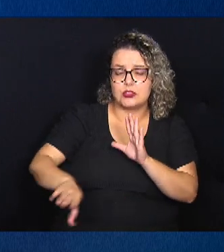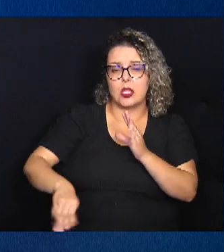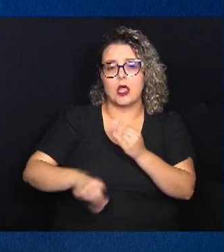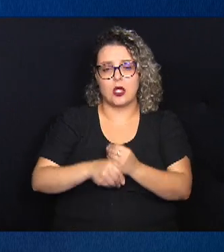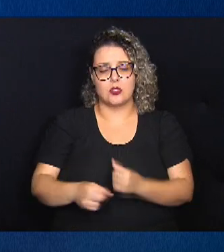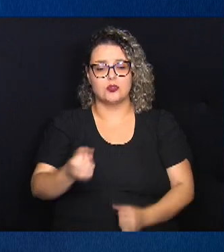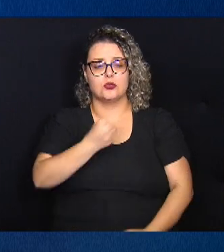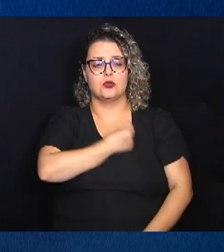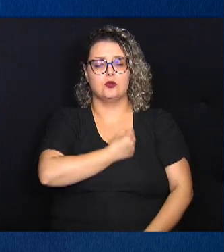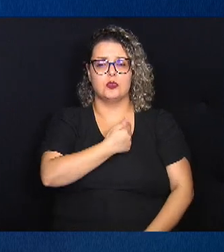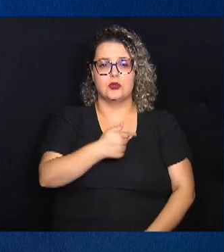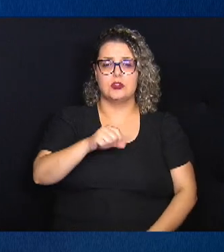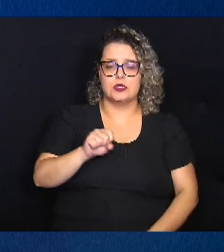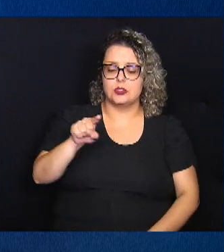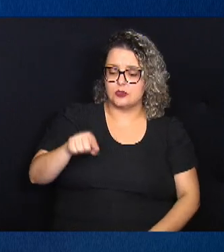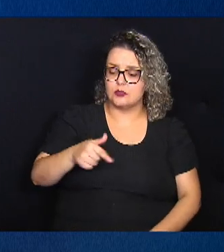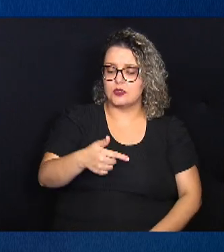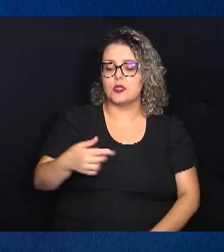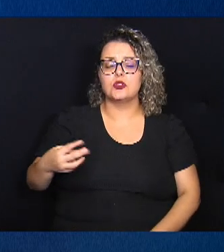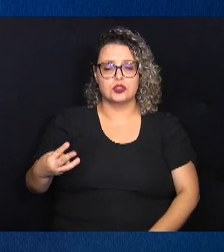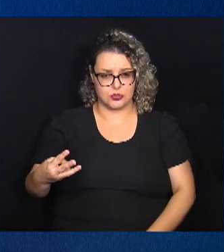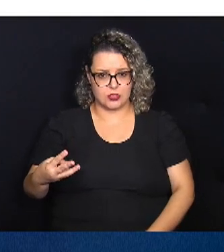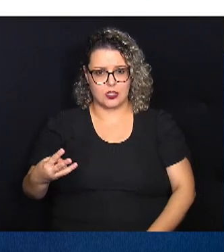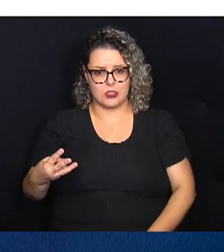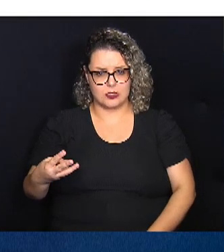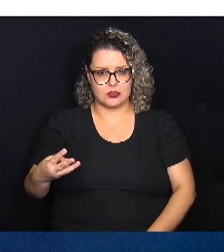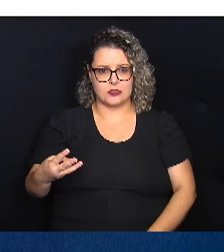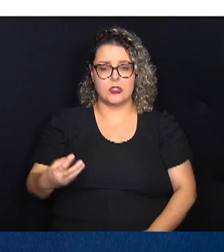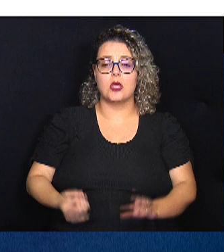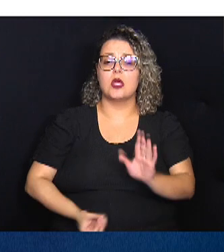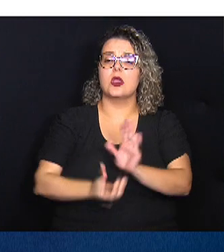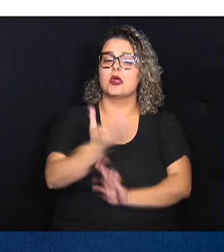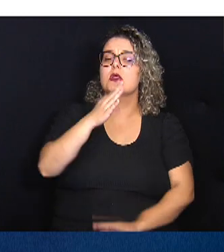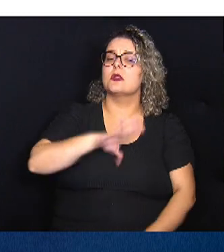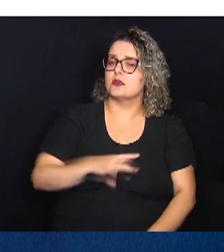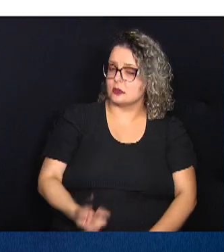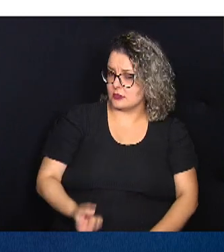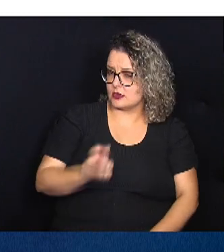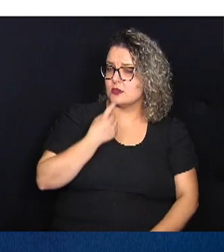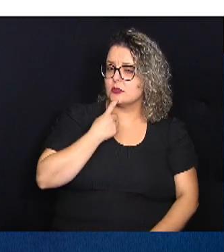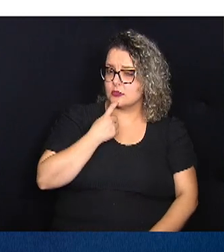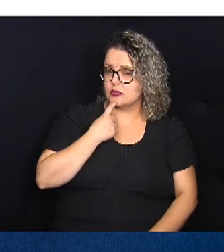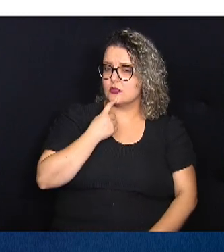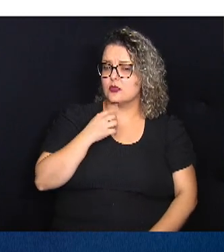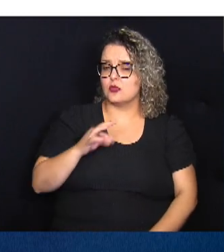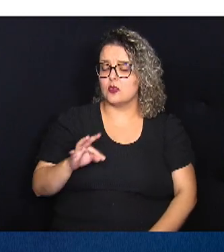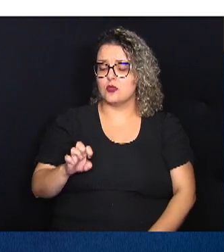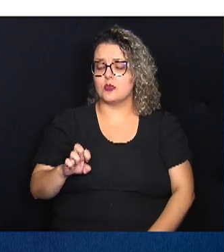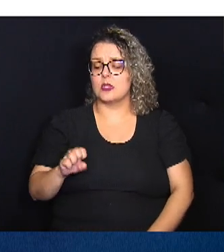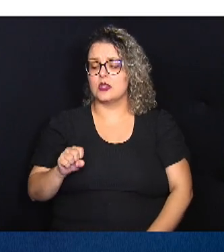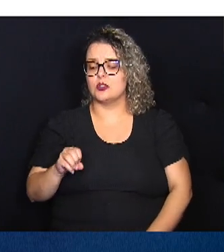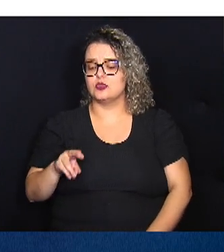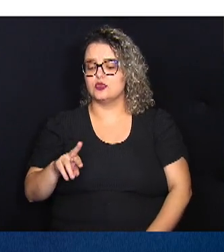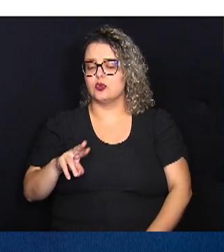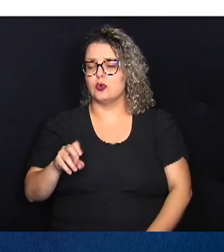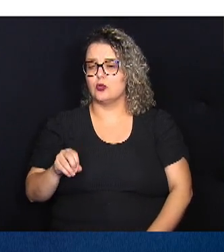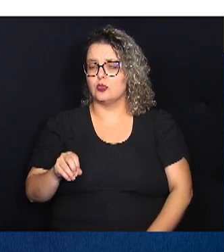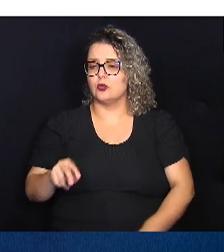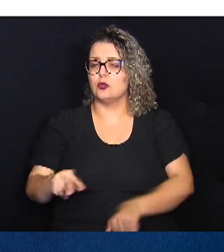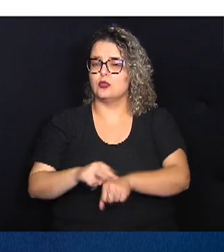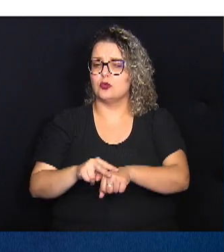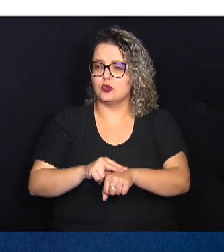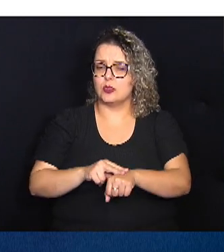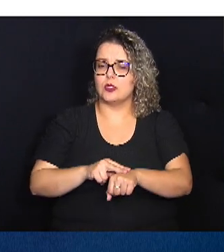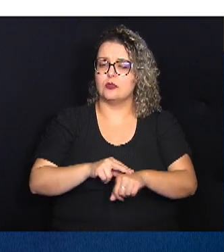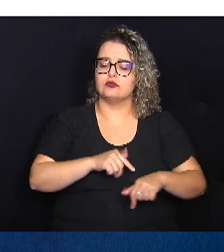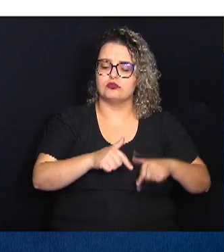número 78 de 2023, que institui no município de Campinas o programa de operação e